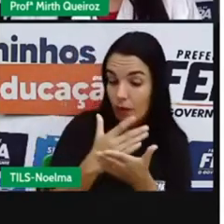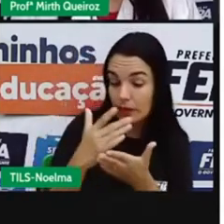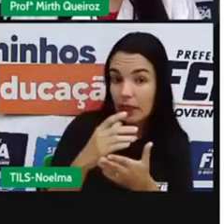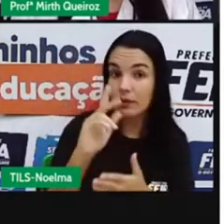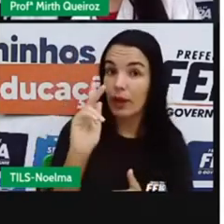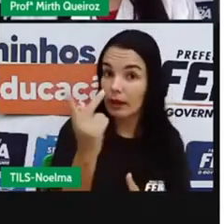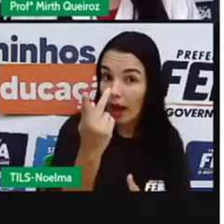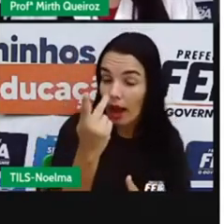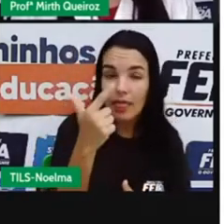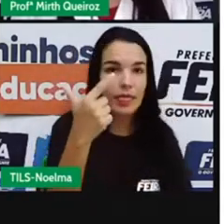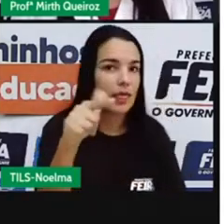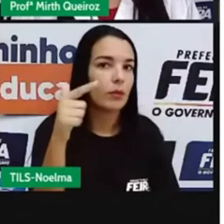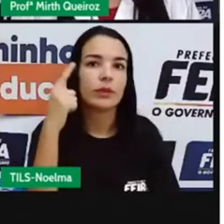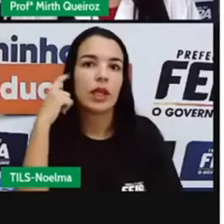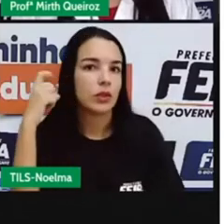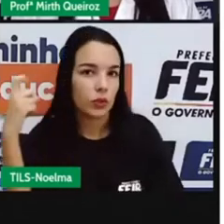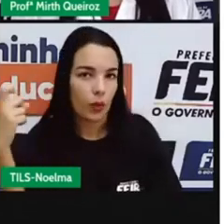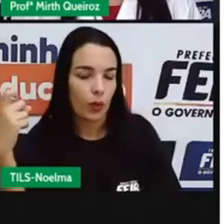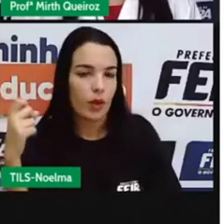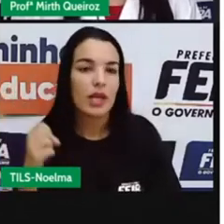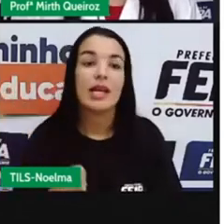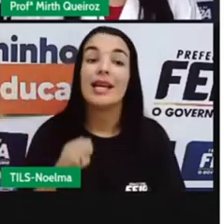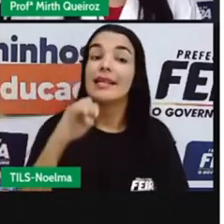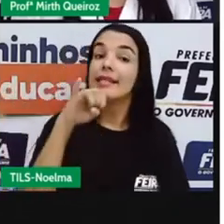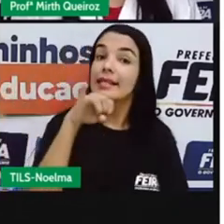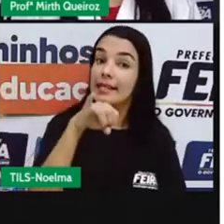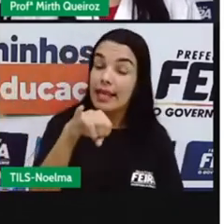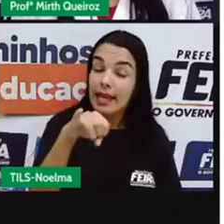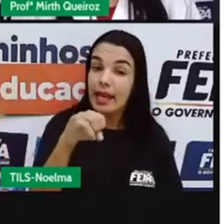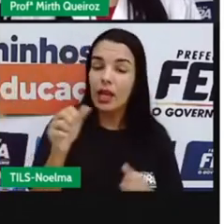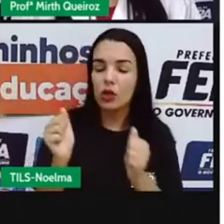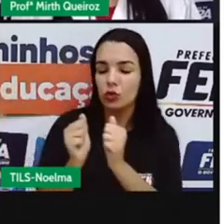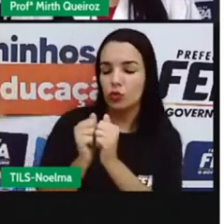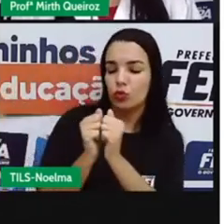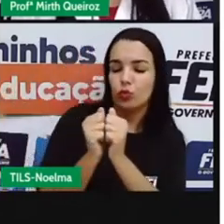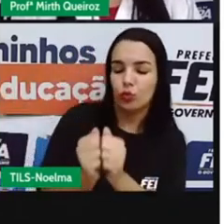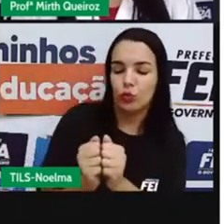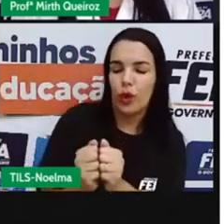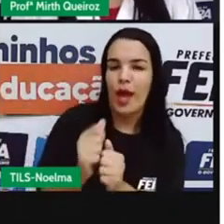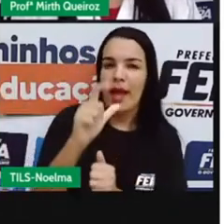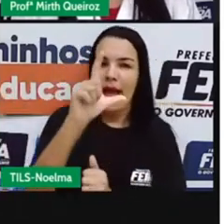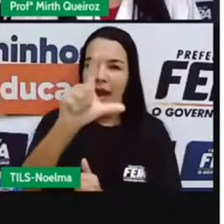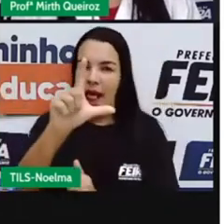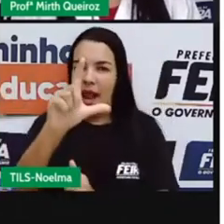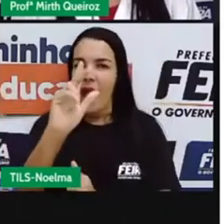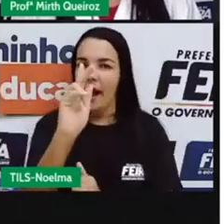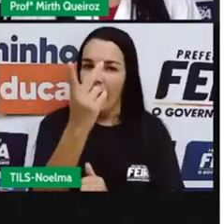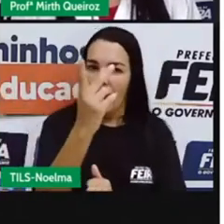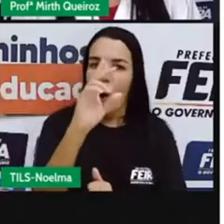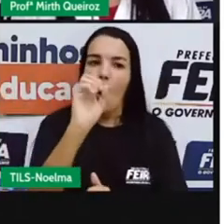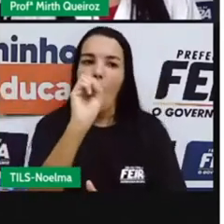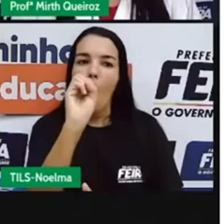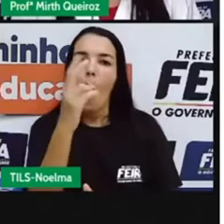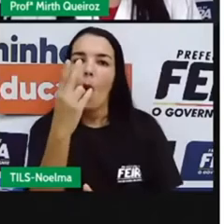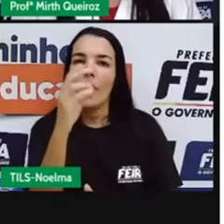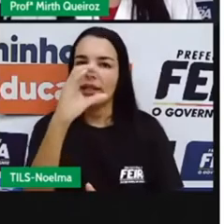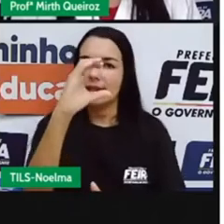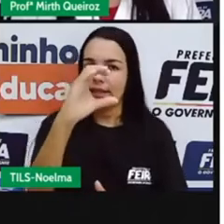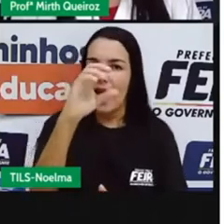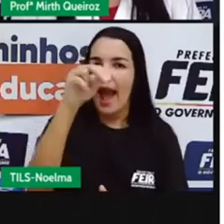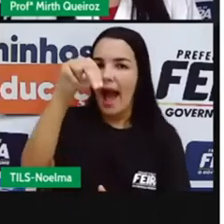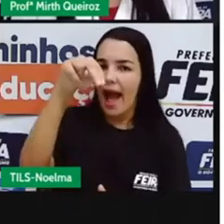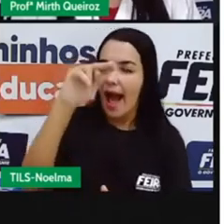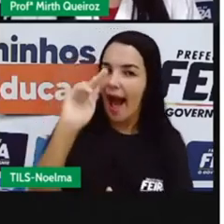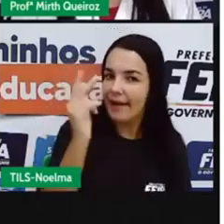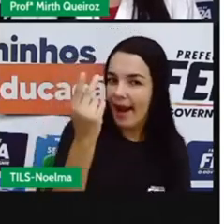ser que ele venha acompanhado com a letra L, com a letra N, com a letra C. Nós temos aí